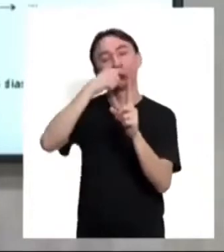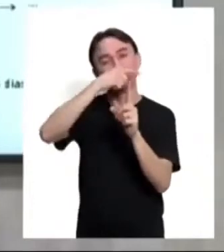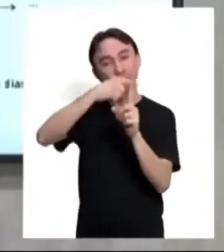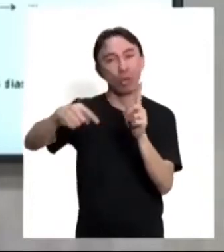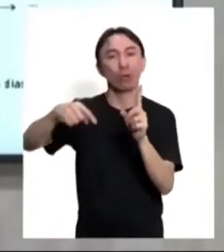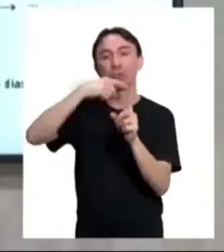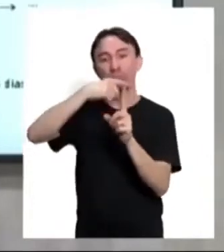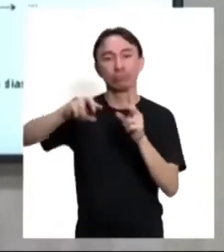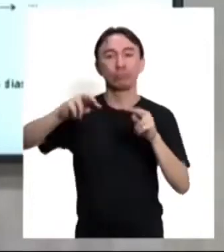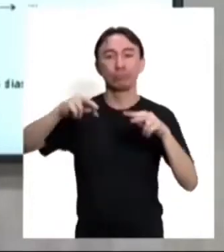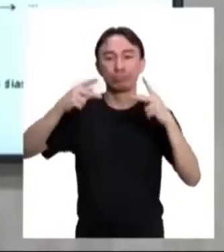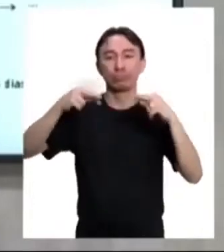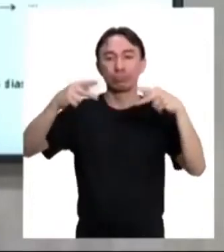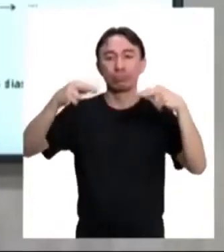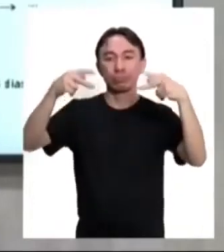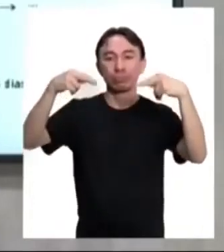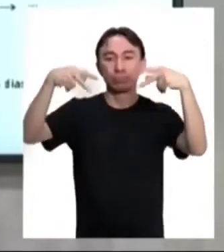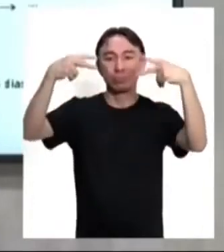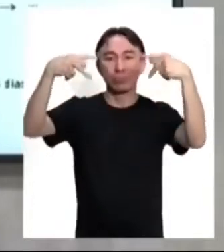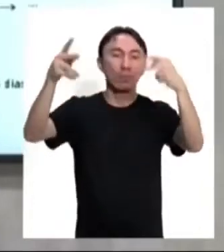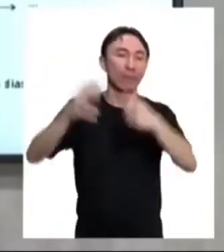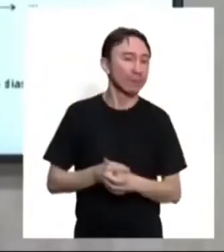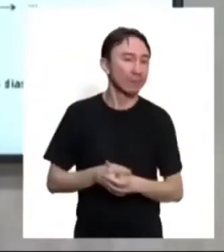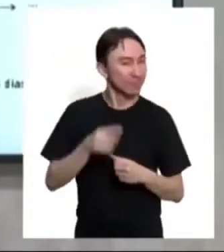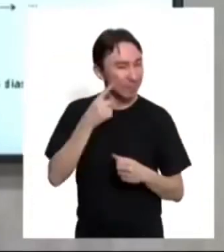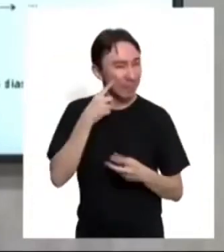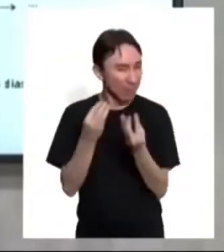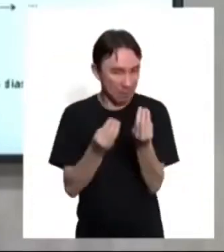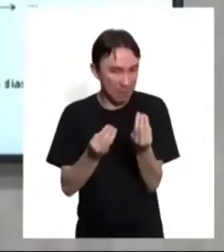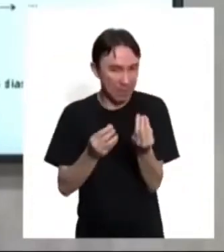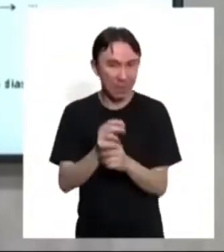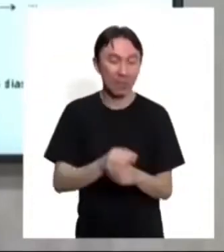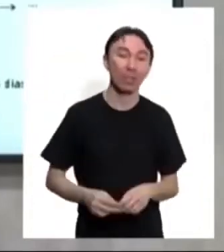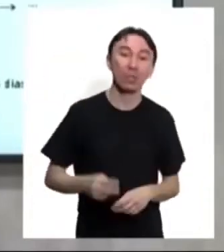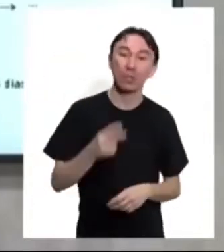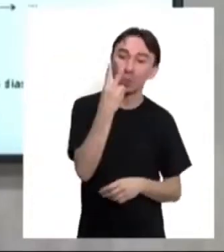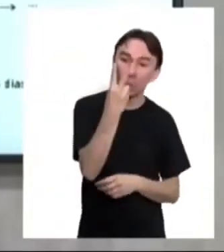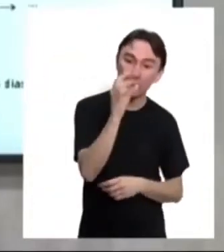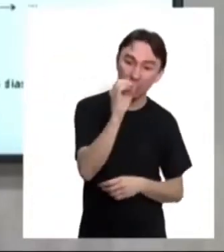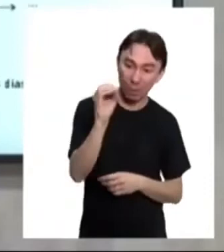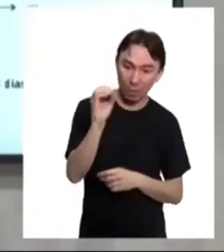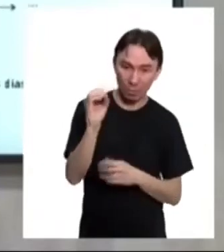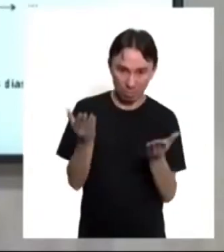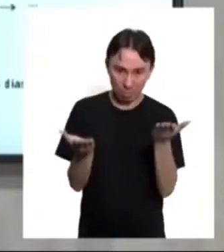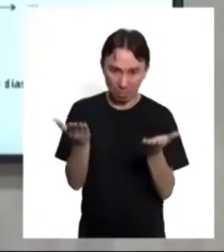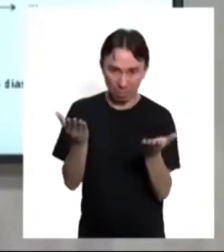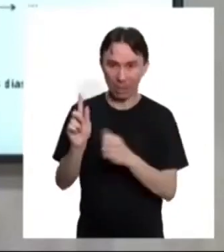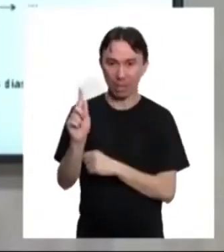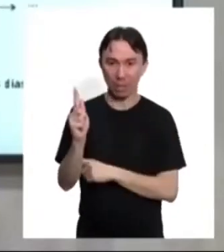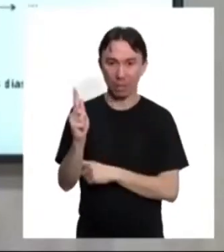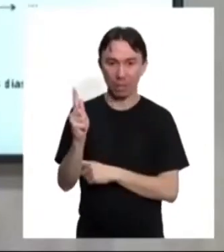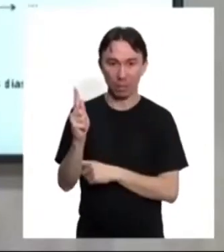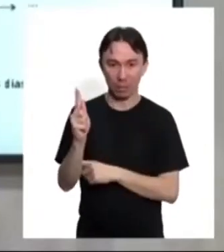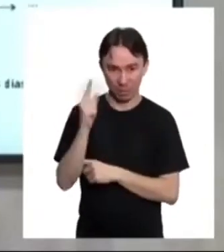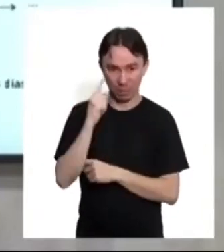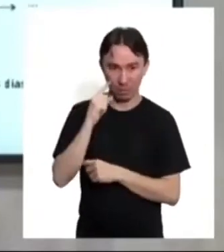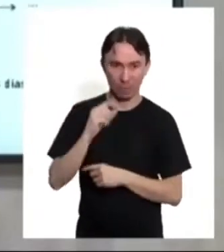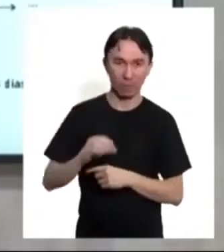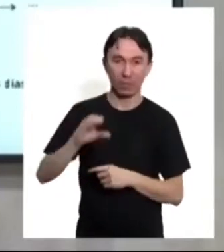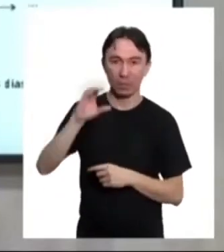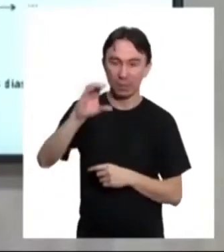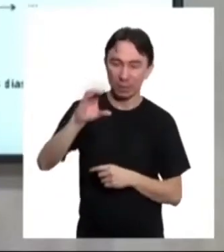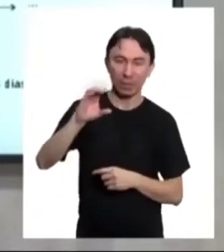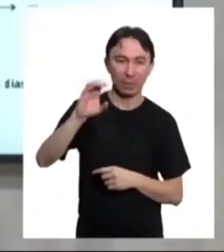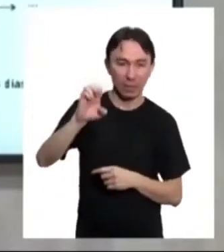elemento radioativo, olha só gente, 200 gramas de elemento radioativo césio, Goiânia,